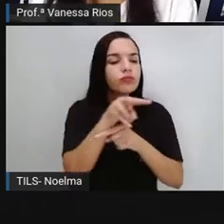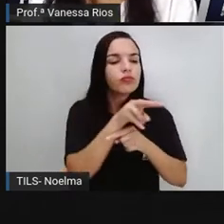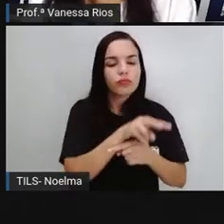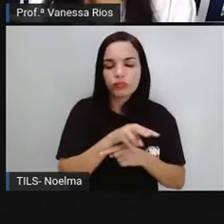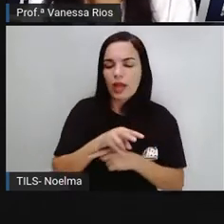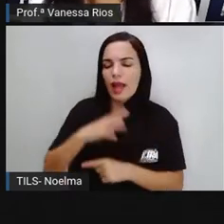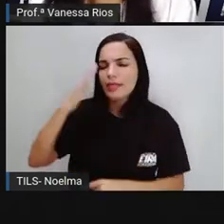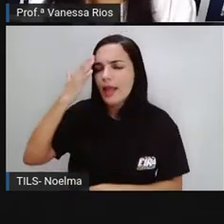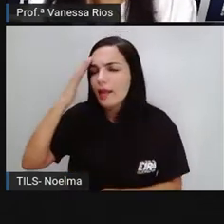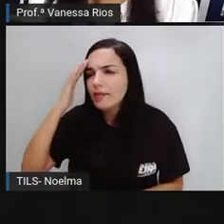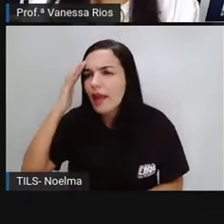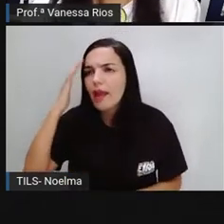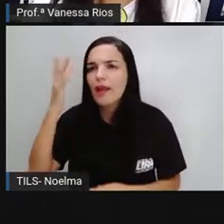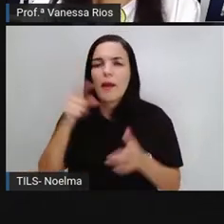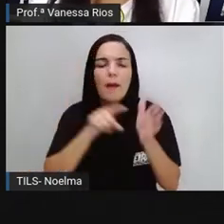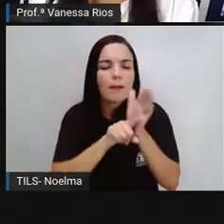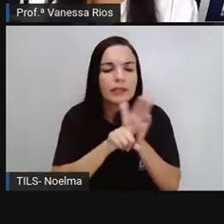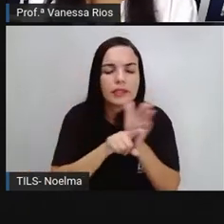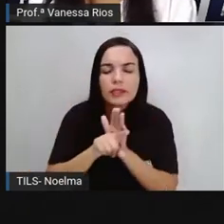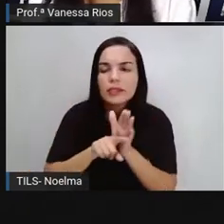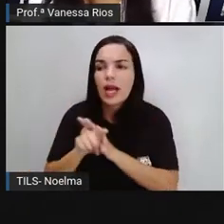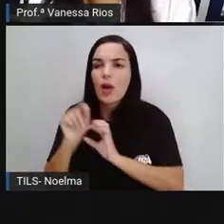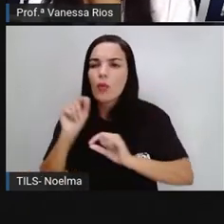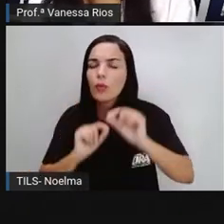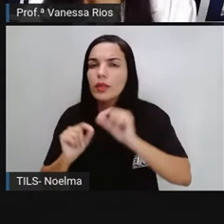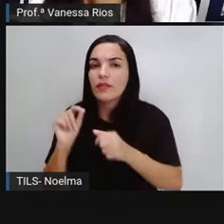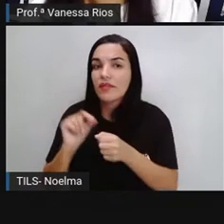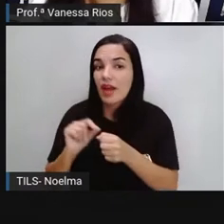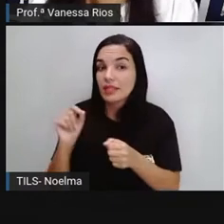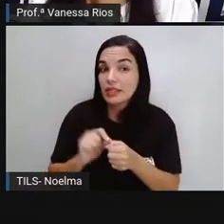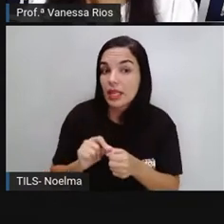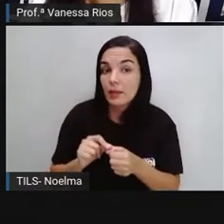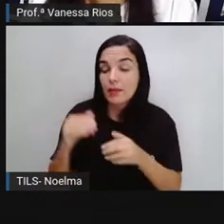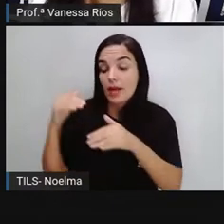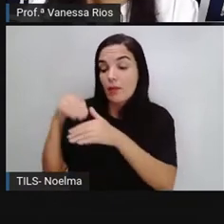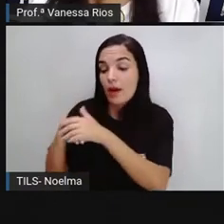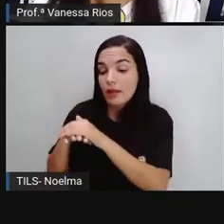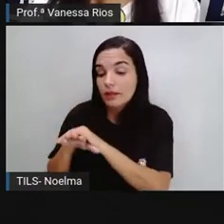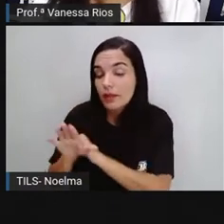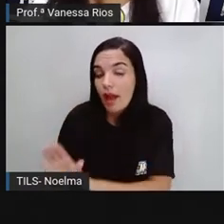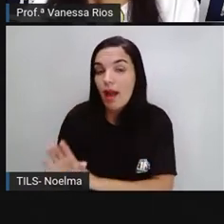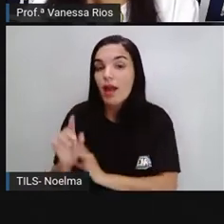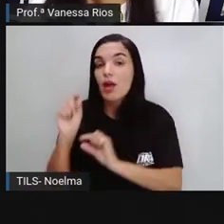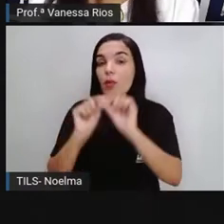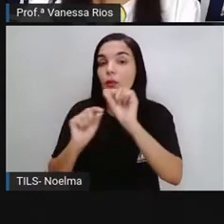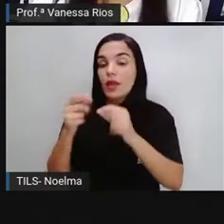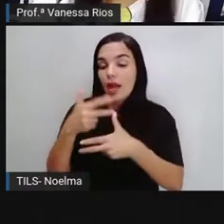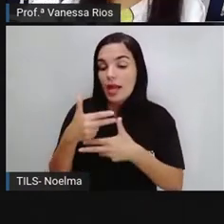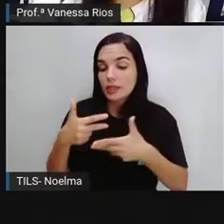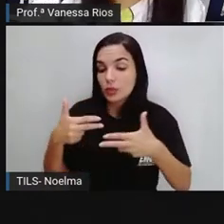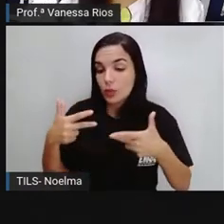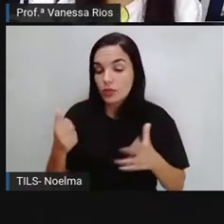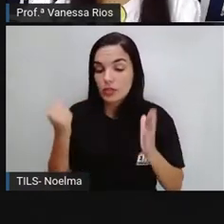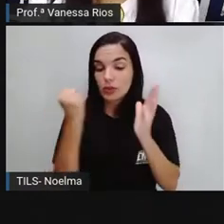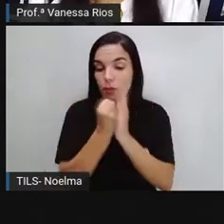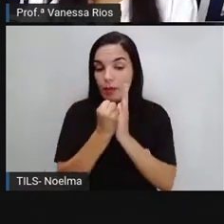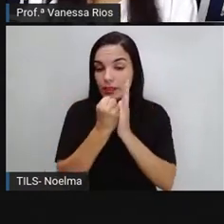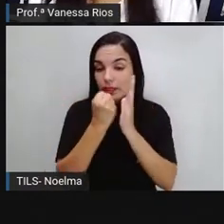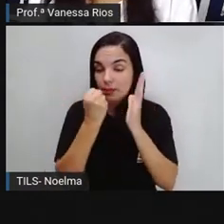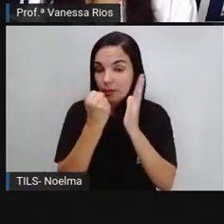o entendimento e promover as ações aí de conservação para os bens materiais